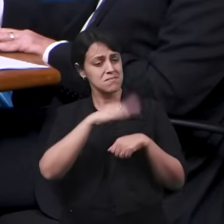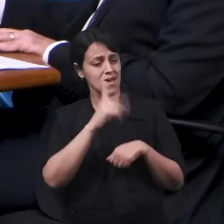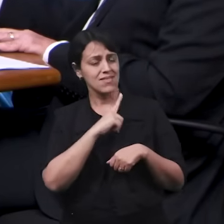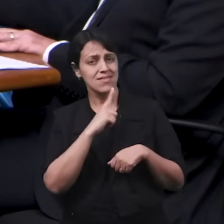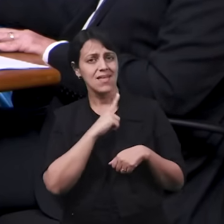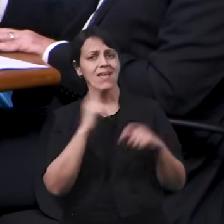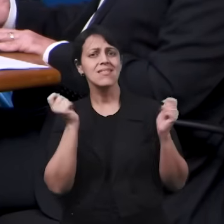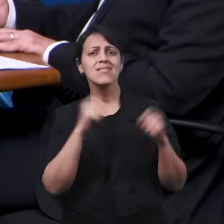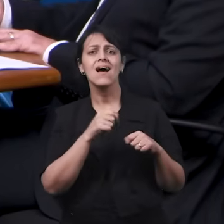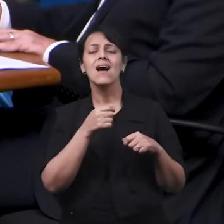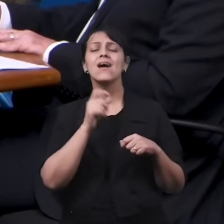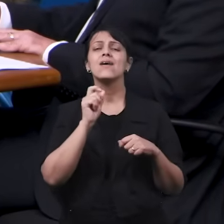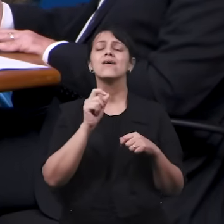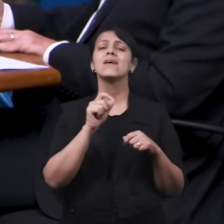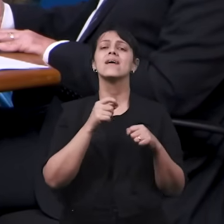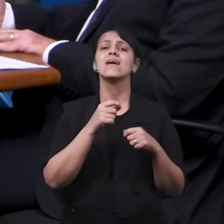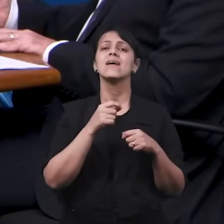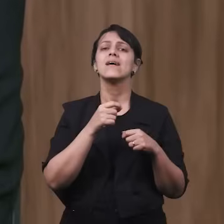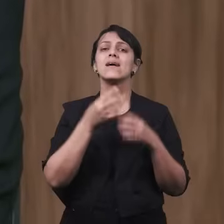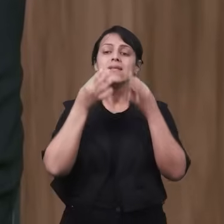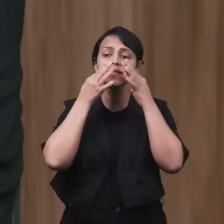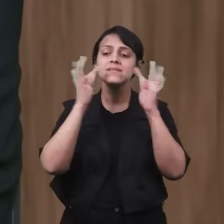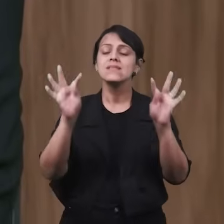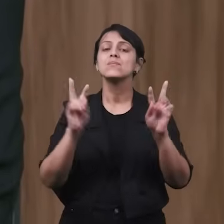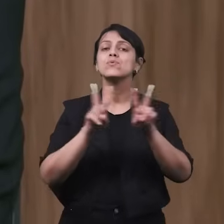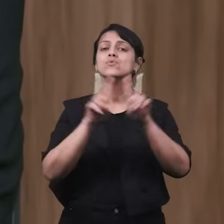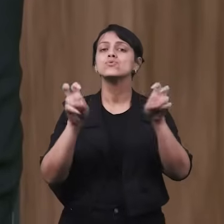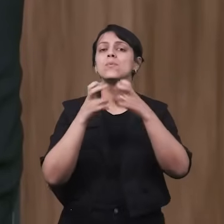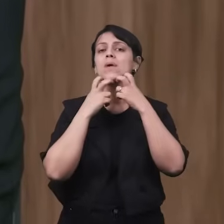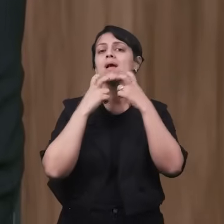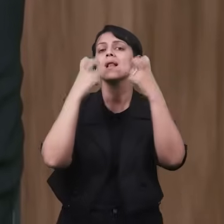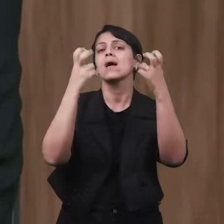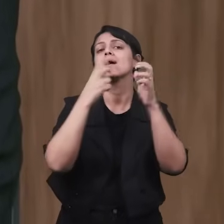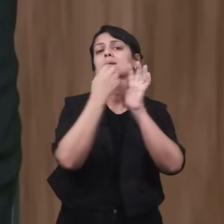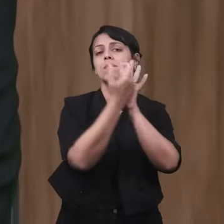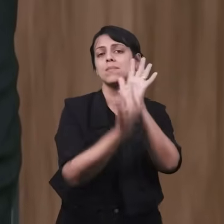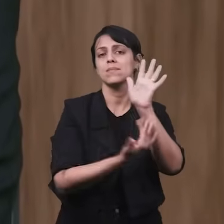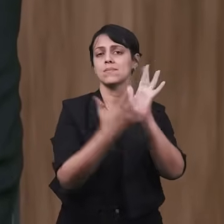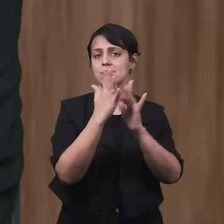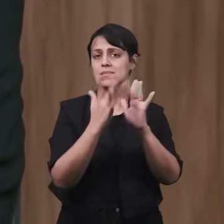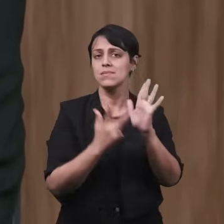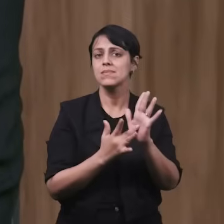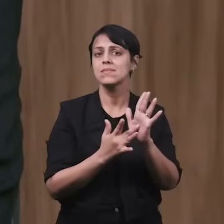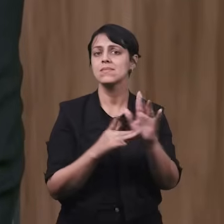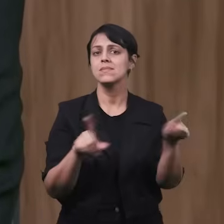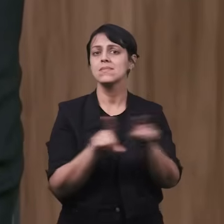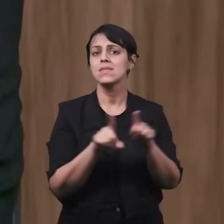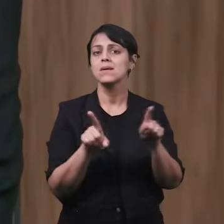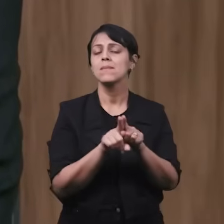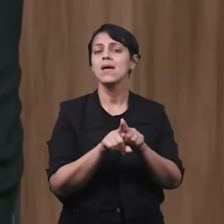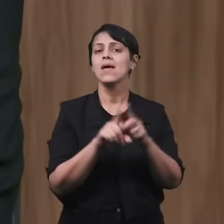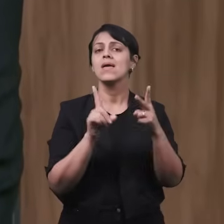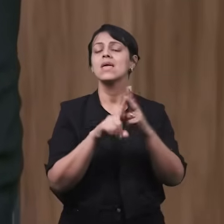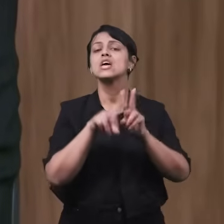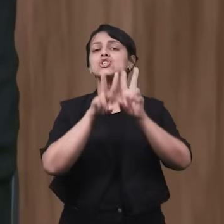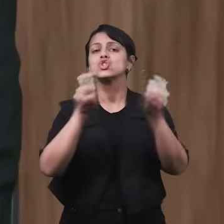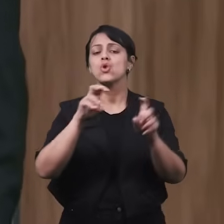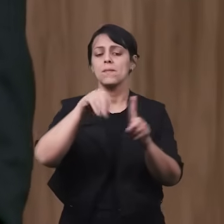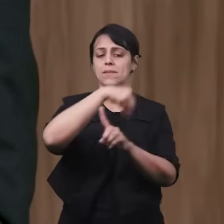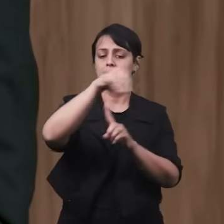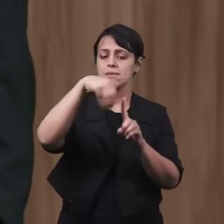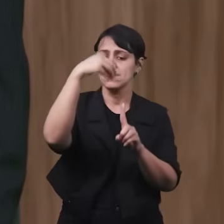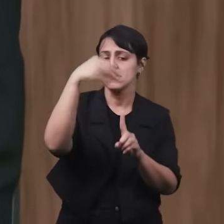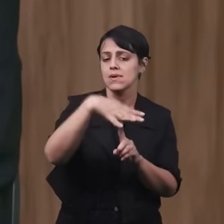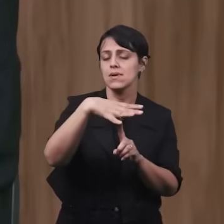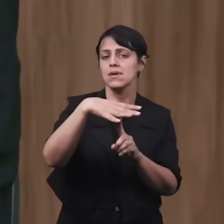dar um testemunho ali do clamor, dos recursos da graça, com relação a filhos, experiências